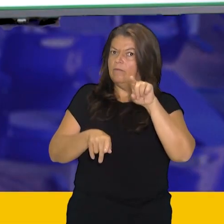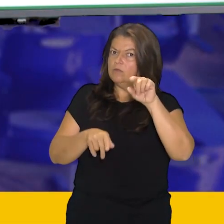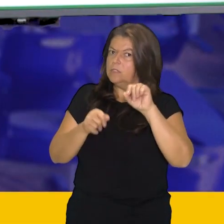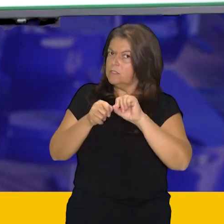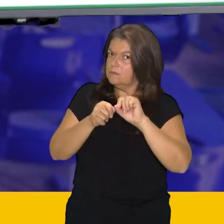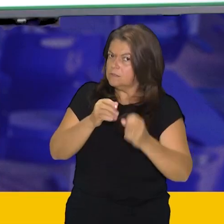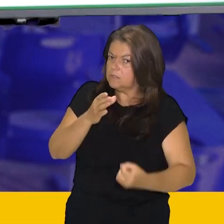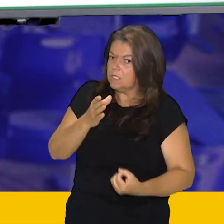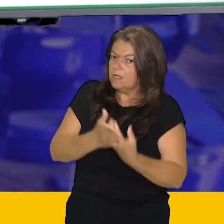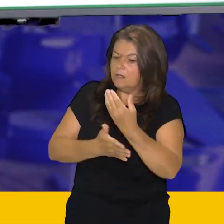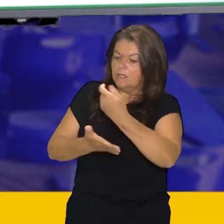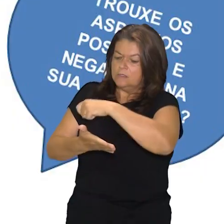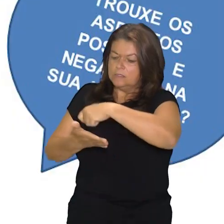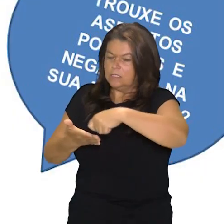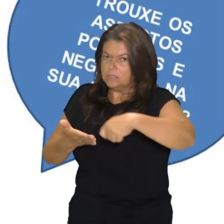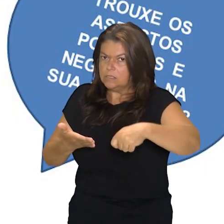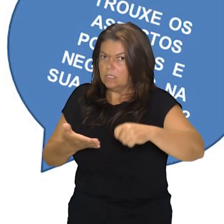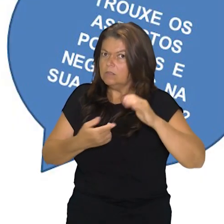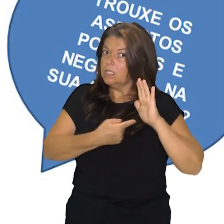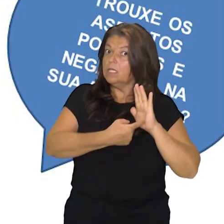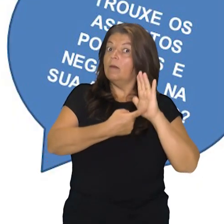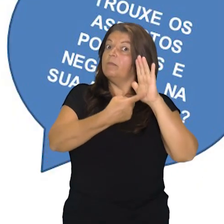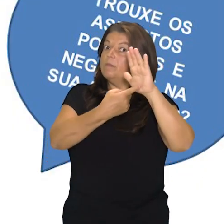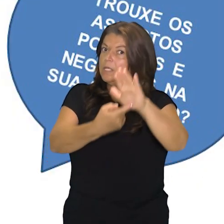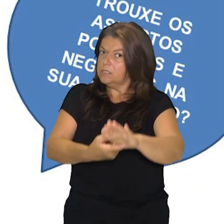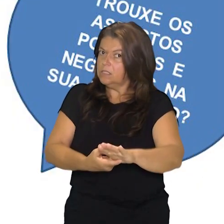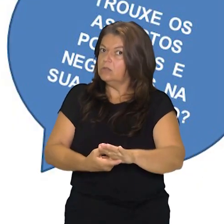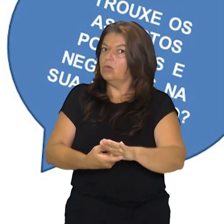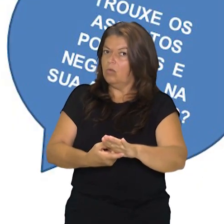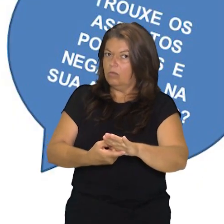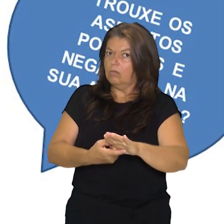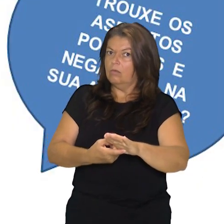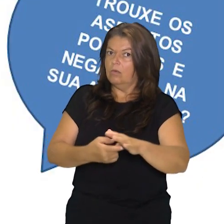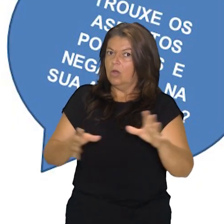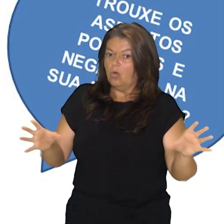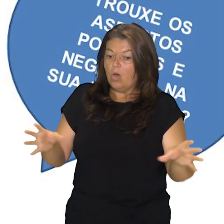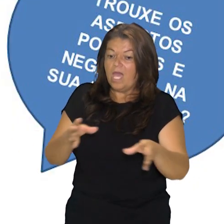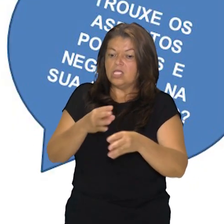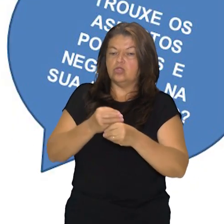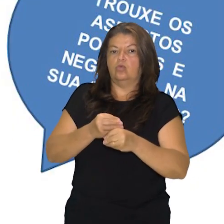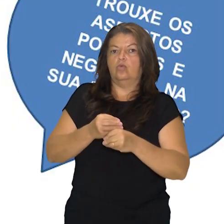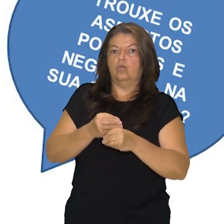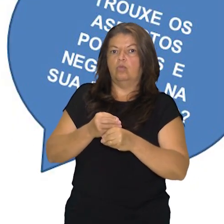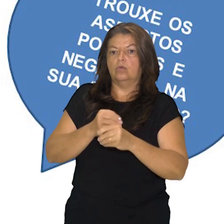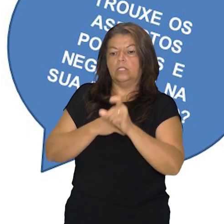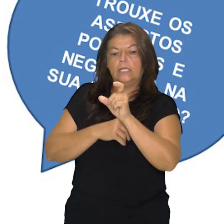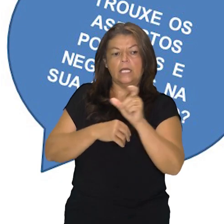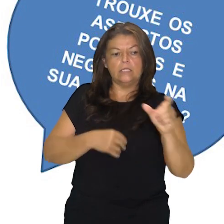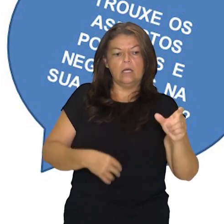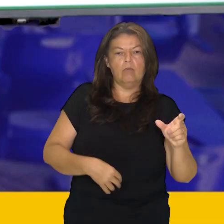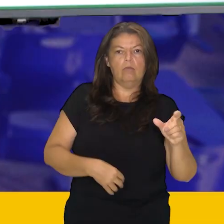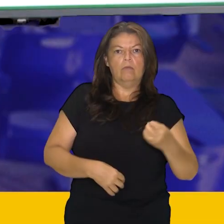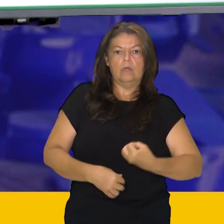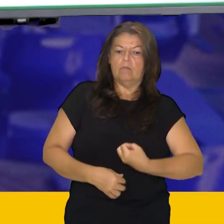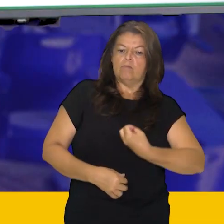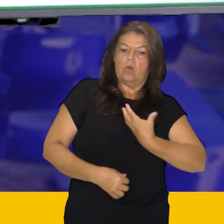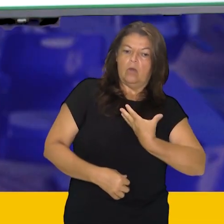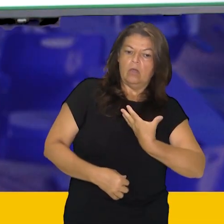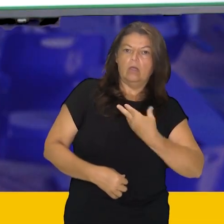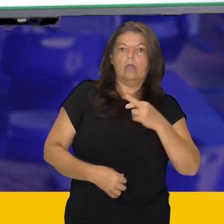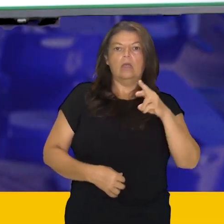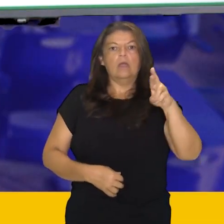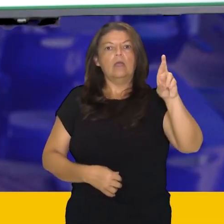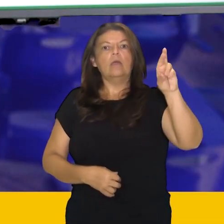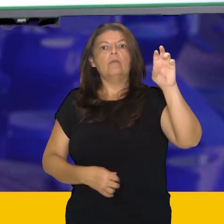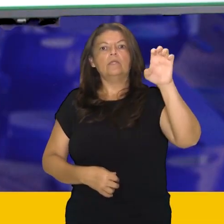os poemas e apresentou o resumo de cada um deles. Você descreveu esses poemas de maneira geral, trouxe os aspectos positivos